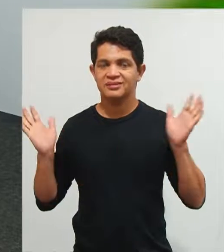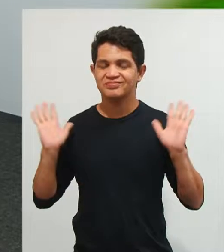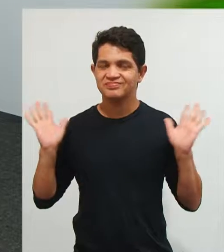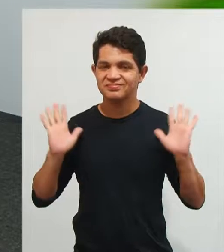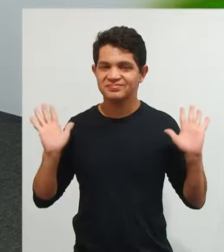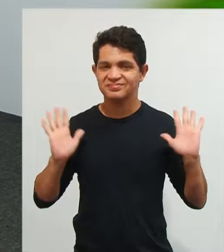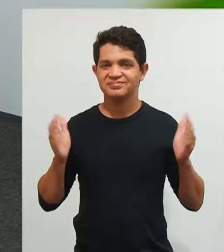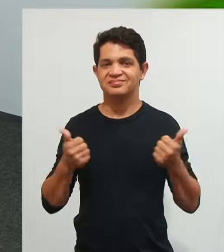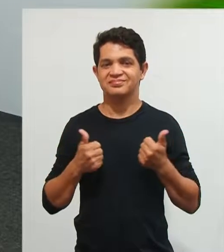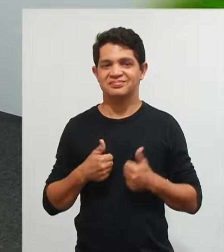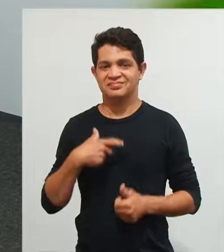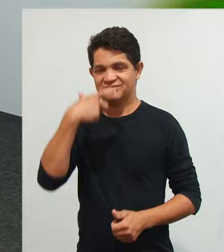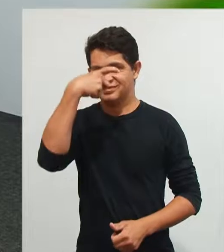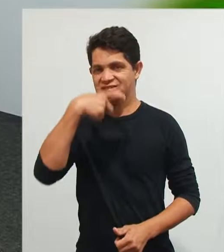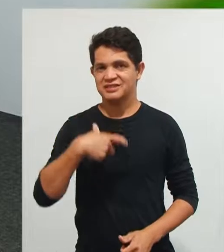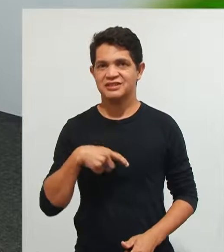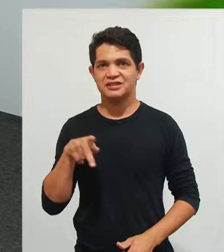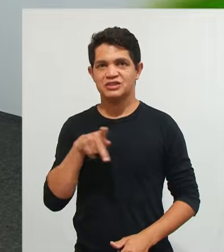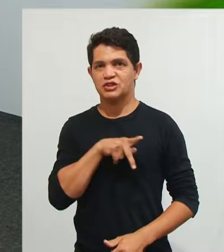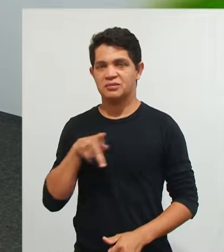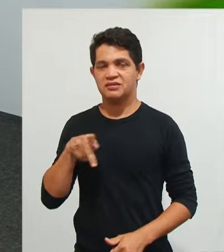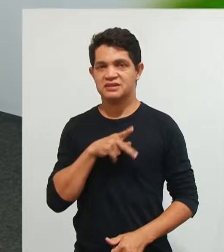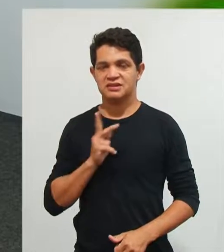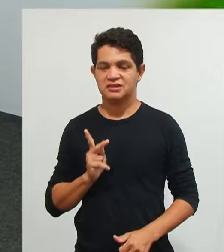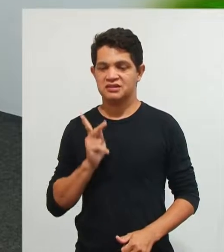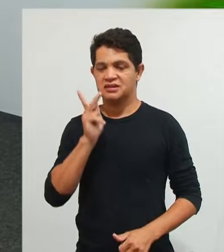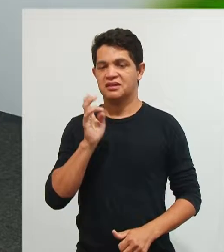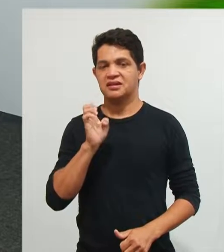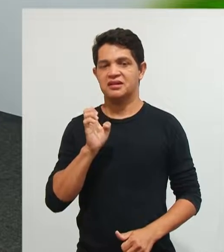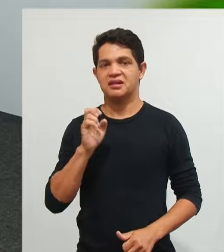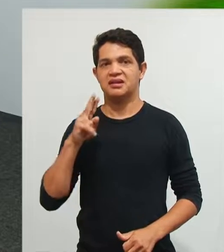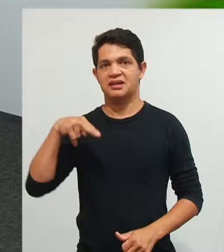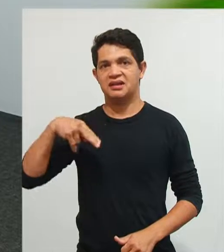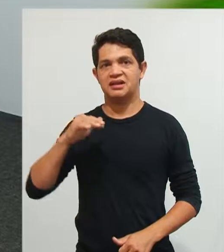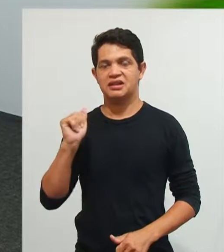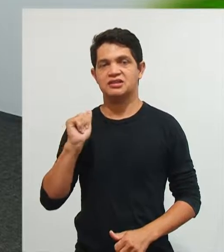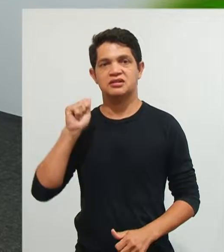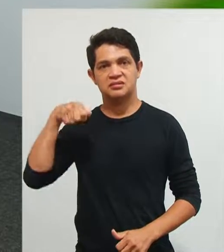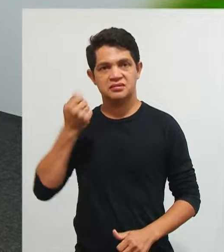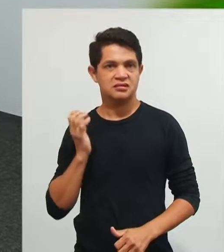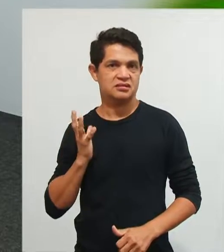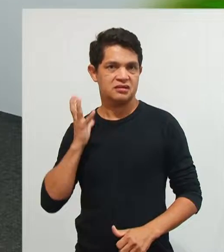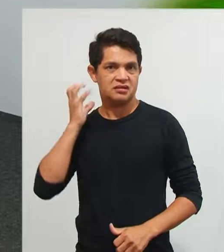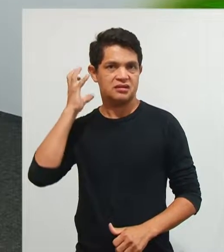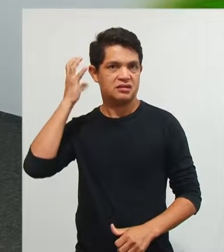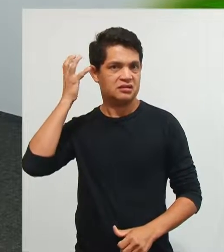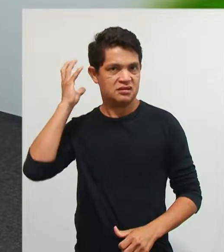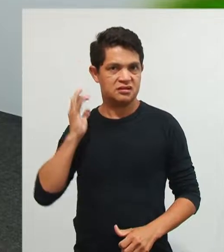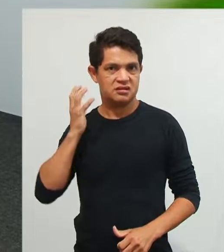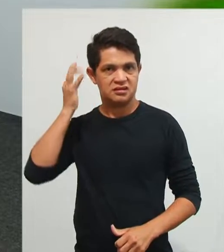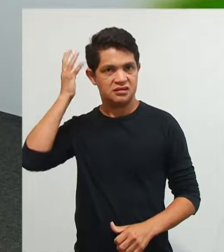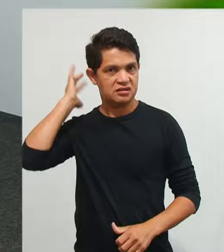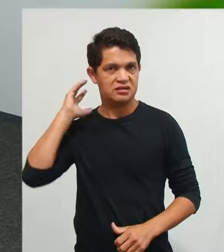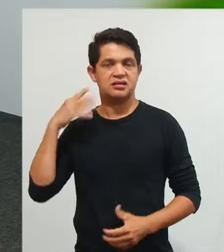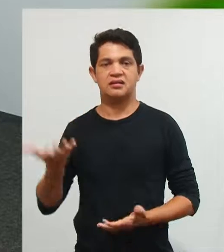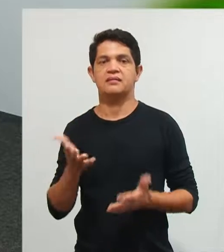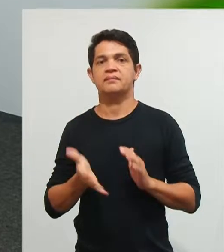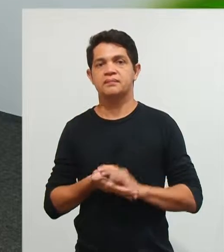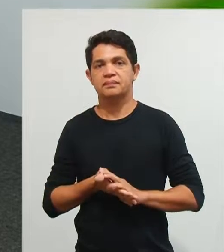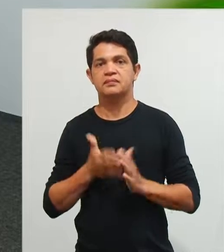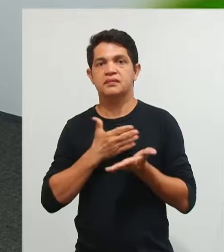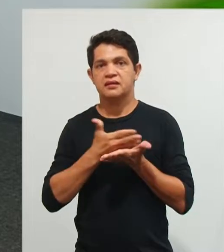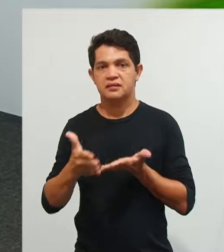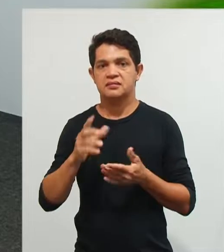Olá, eu sou a professora Kênia e este é o meu sinal. Agora vou passar para a minha audiodescrição.